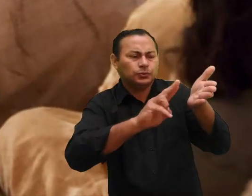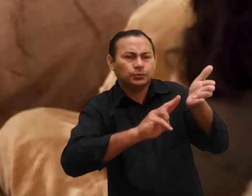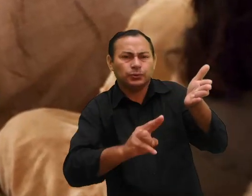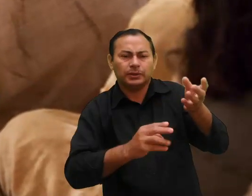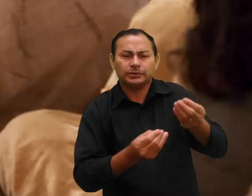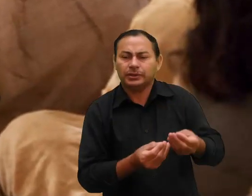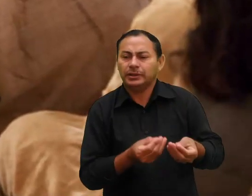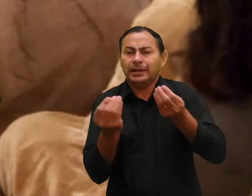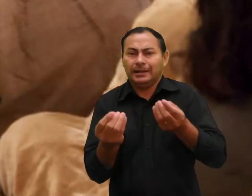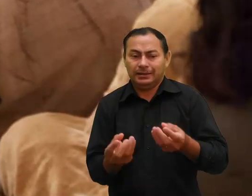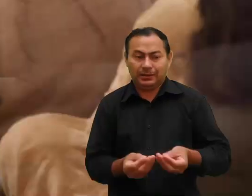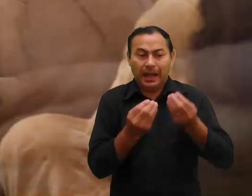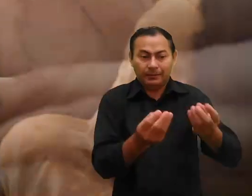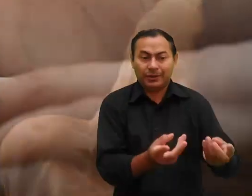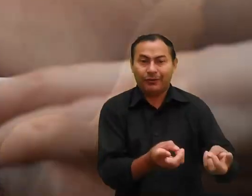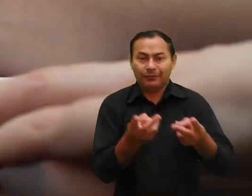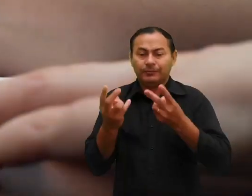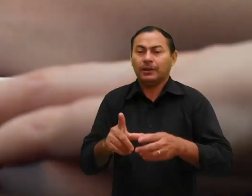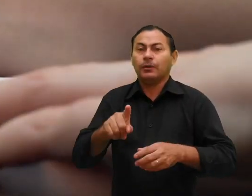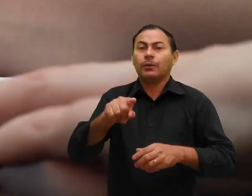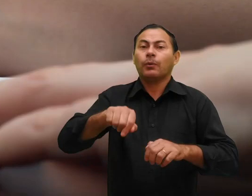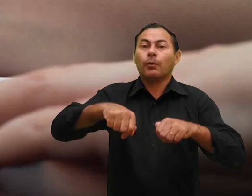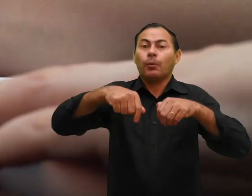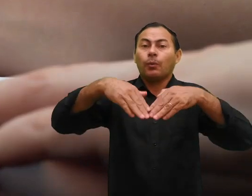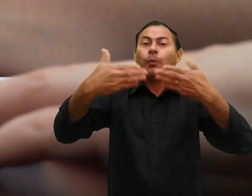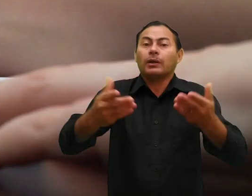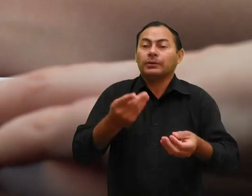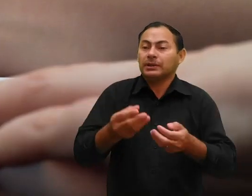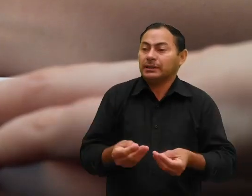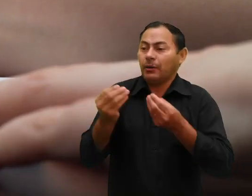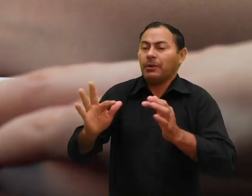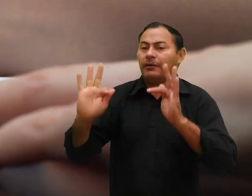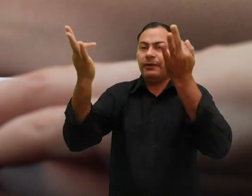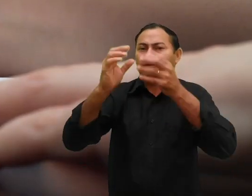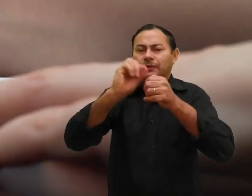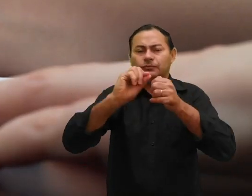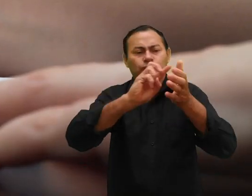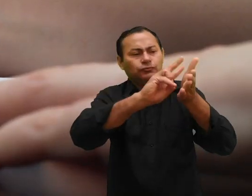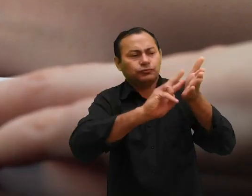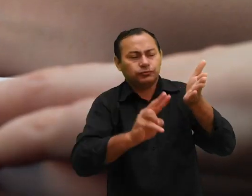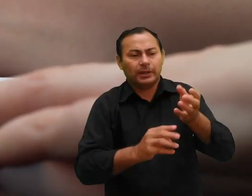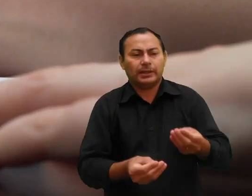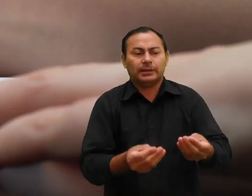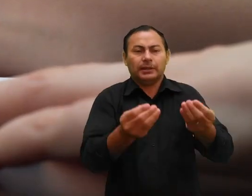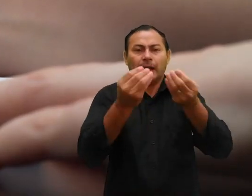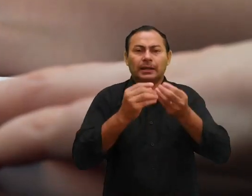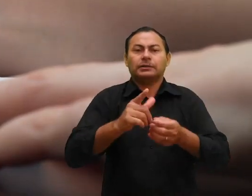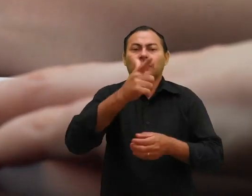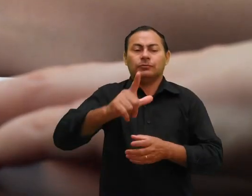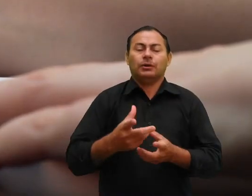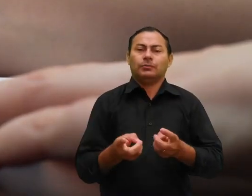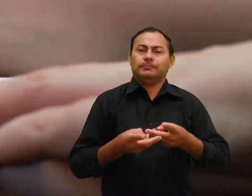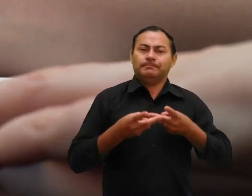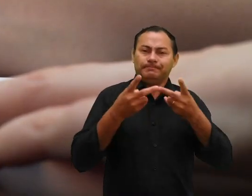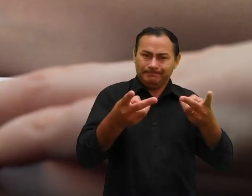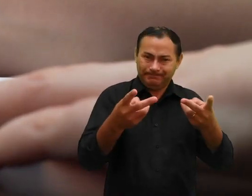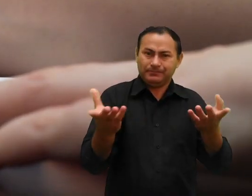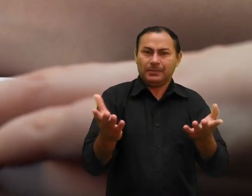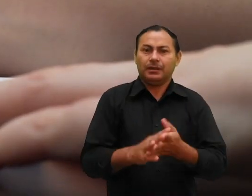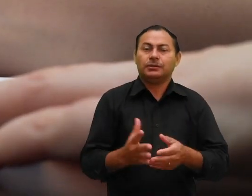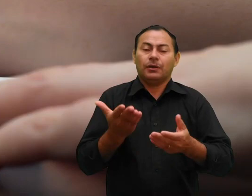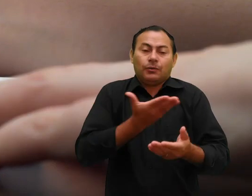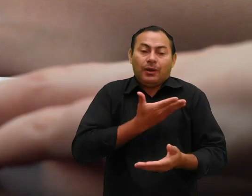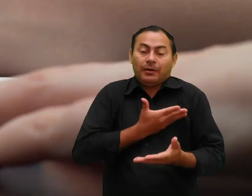de retribuição. Quando você dá uma festa, você pensa em fazer uma lista de pessoas que retribuirão o convite? Você